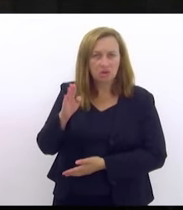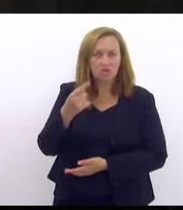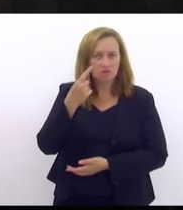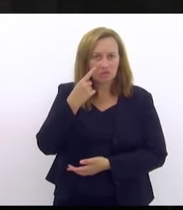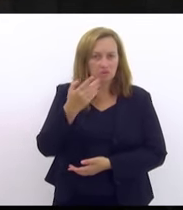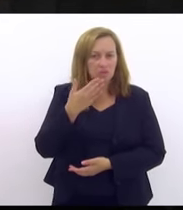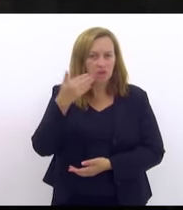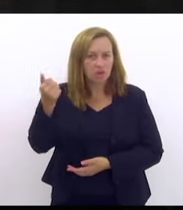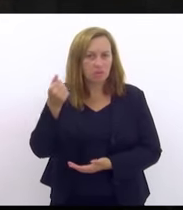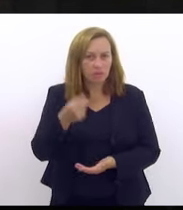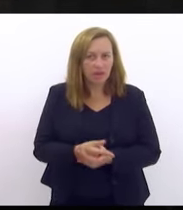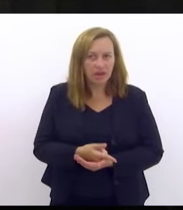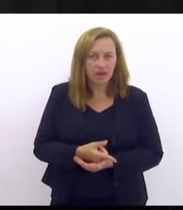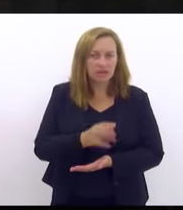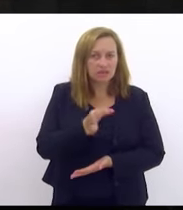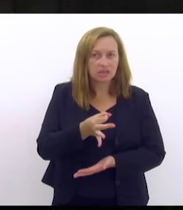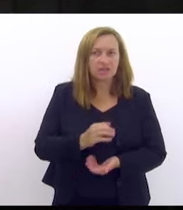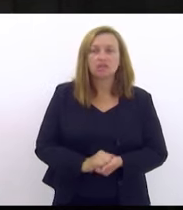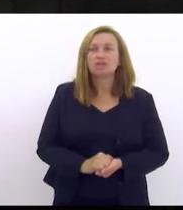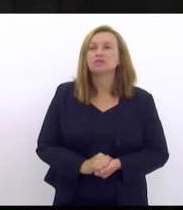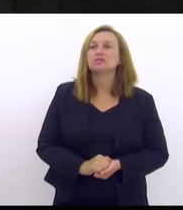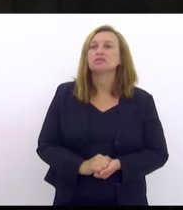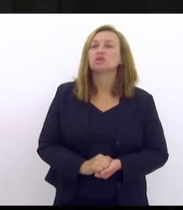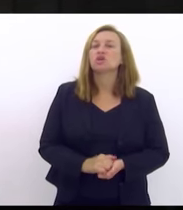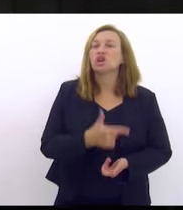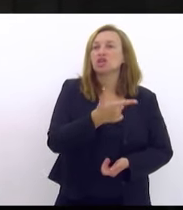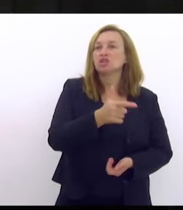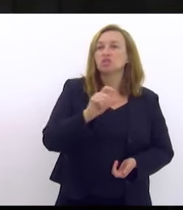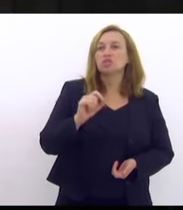fundamental. Se não, vejamos, em